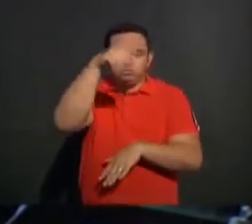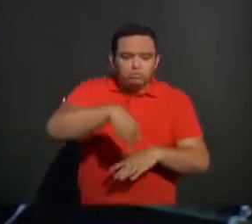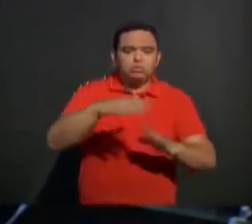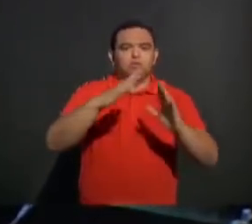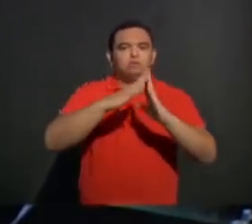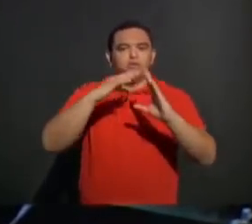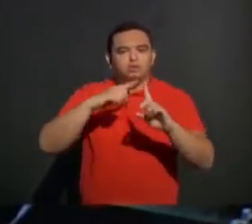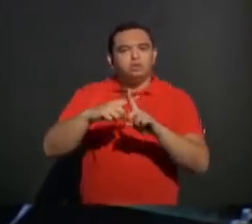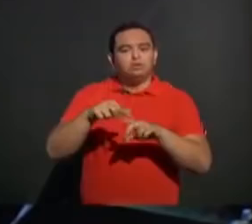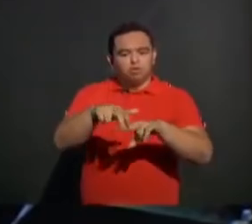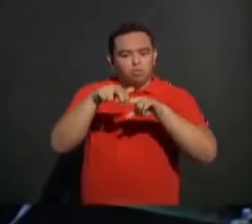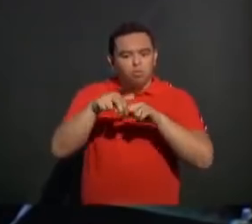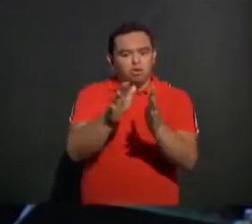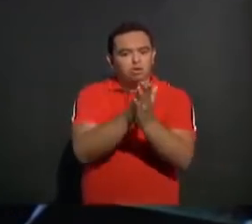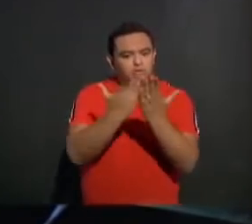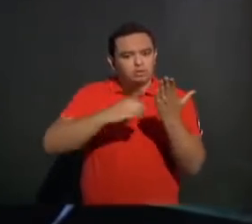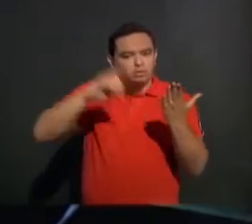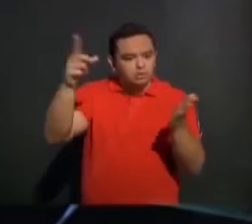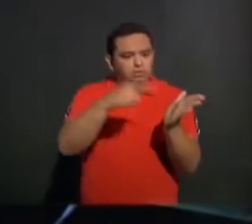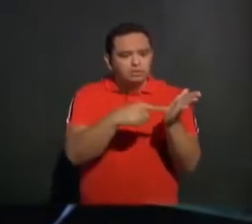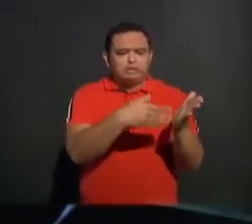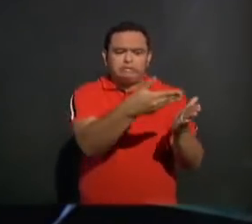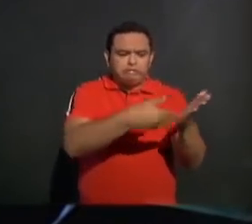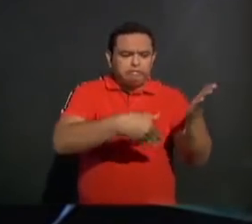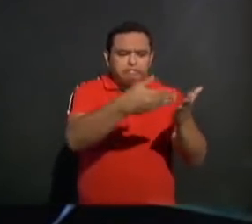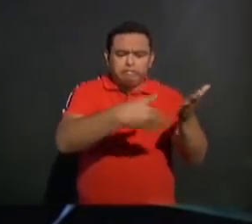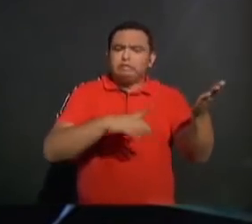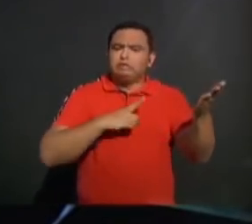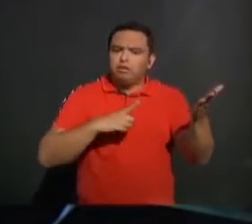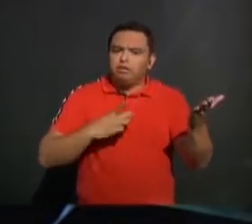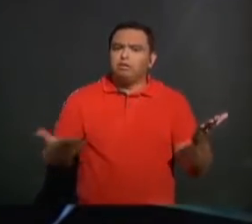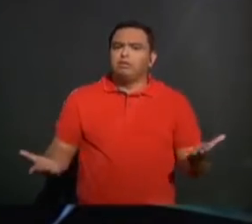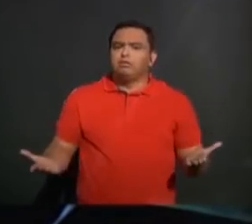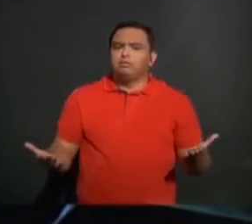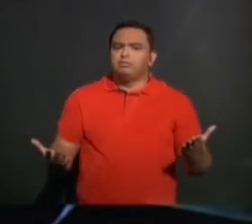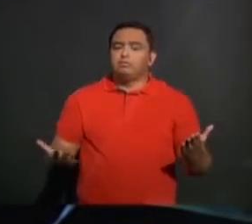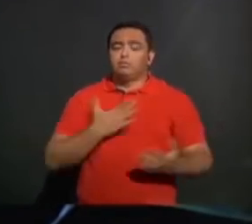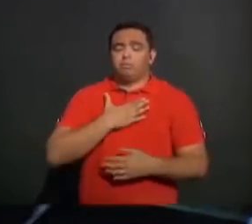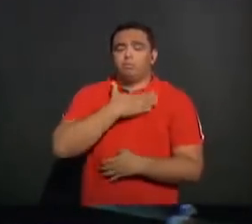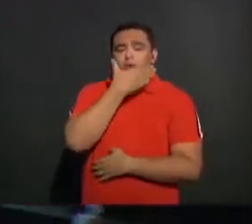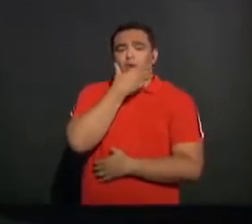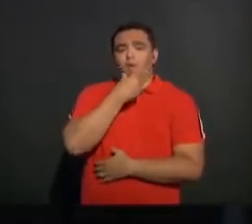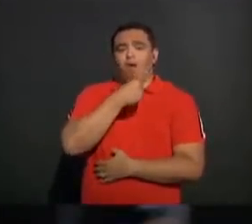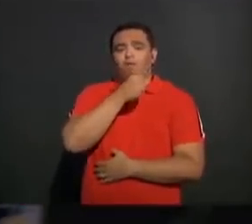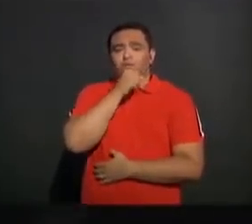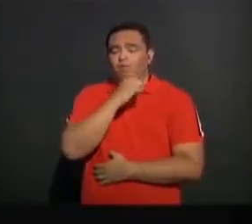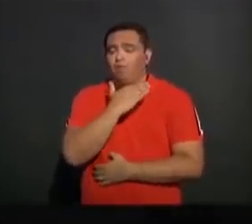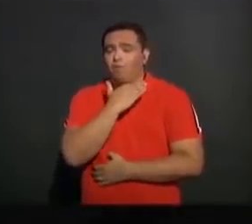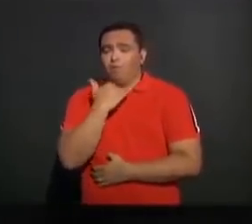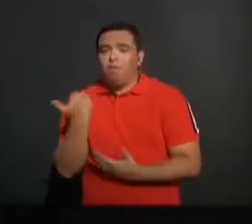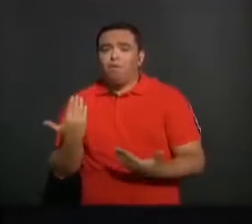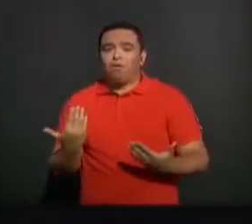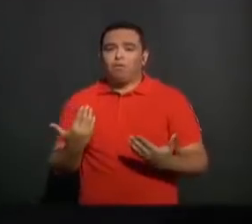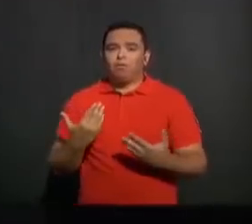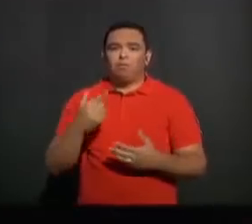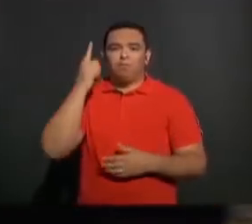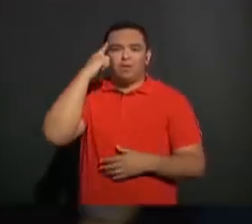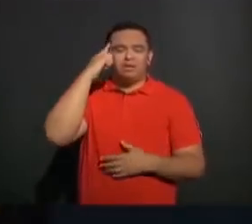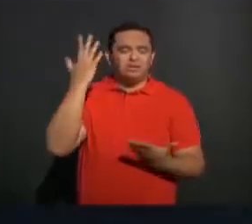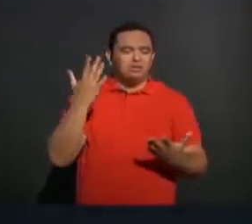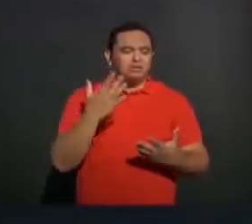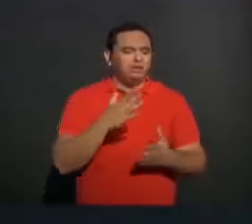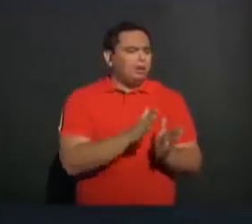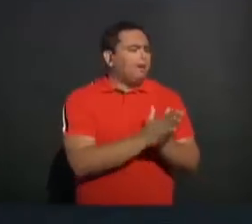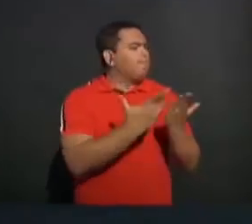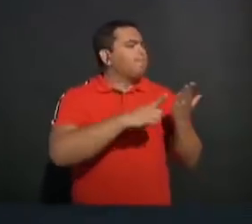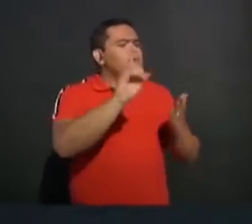com essa Bíblia aqui, ó. Está toda rasgada. Quando ele morreu, os 200 filhos dele, quem vai ficar com a Bíblia do vovô? Falei: alguém